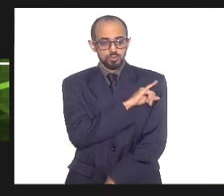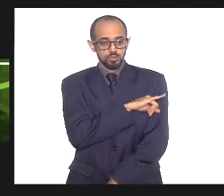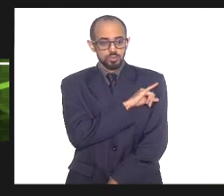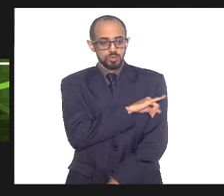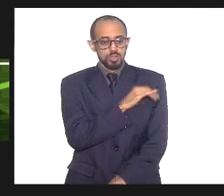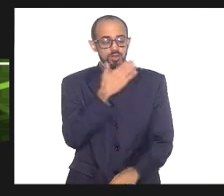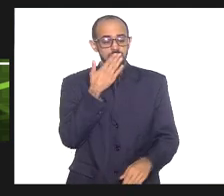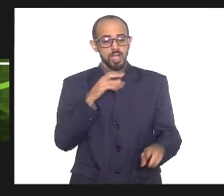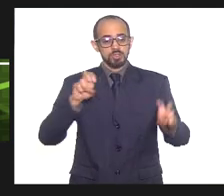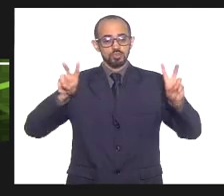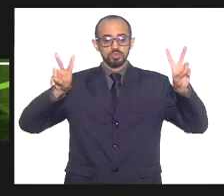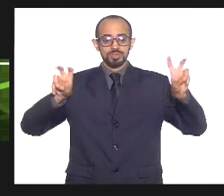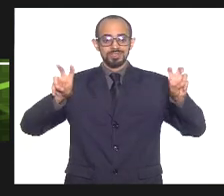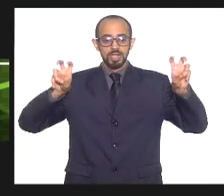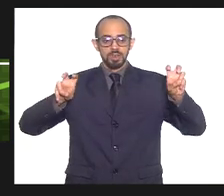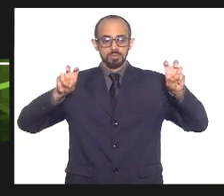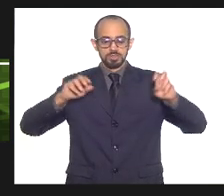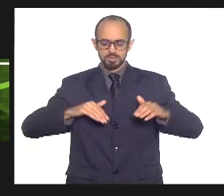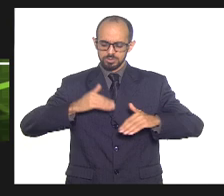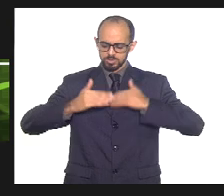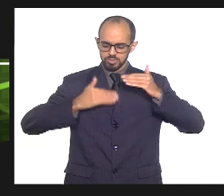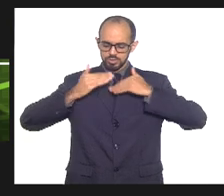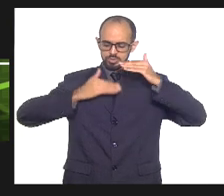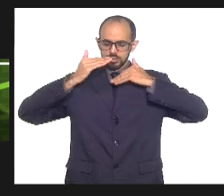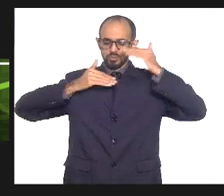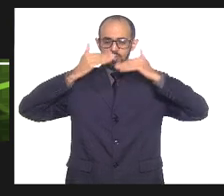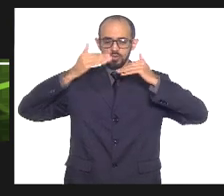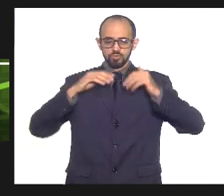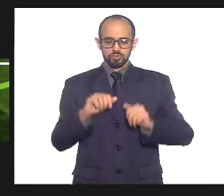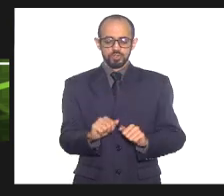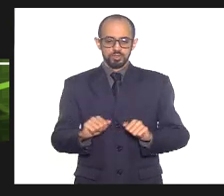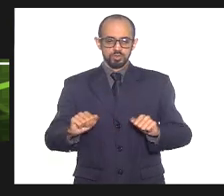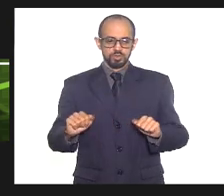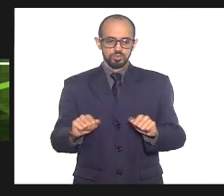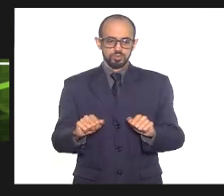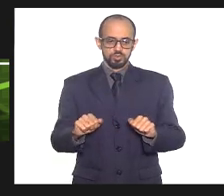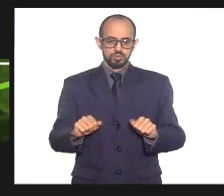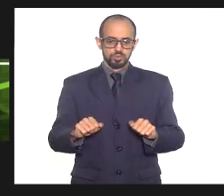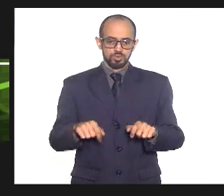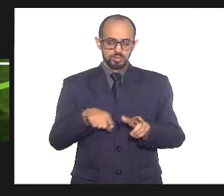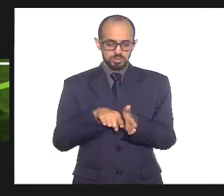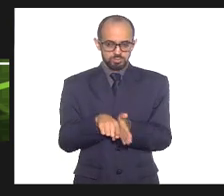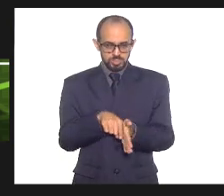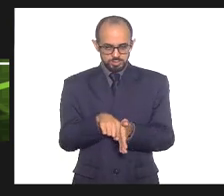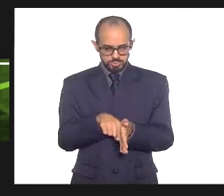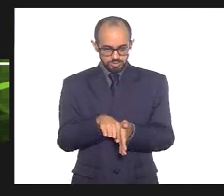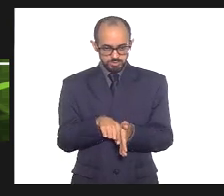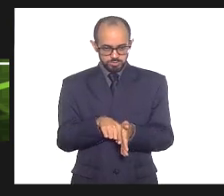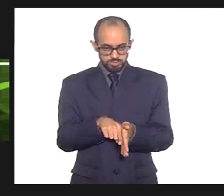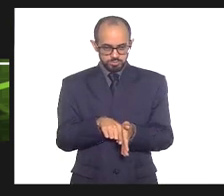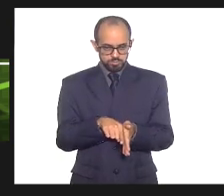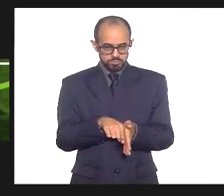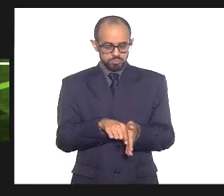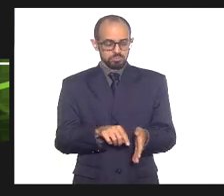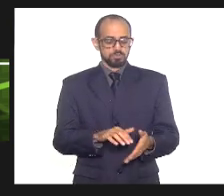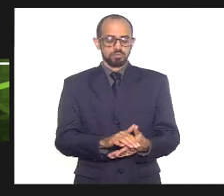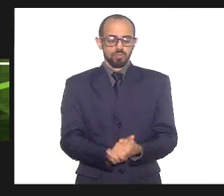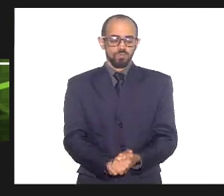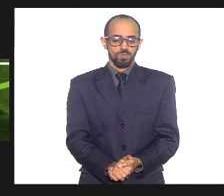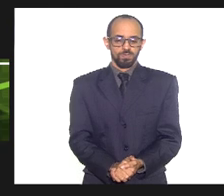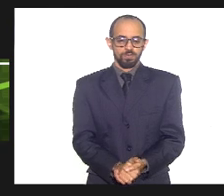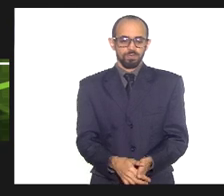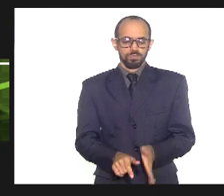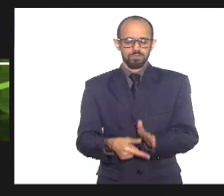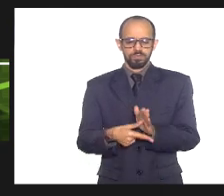os temas que estão sendo envolvidos nessas pesquisas. Eu, antes